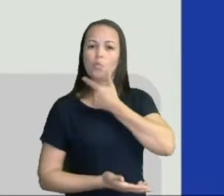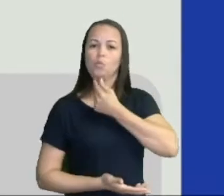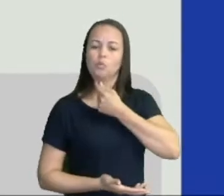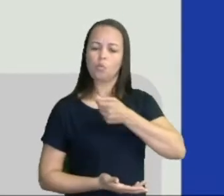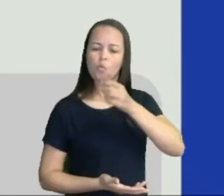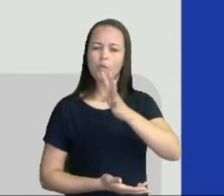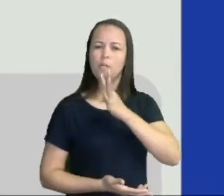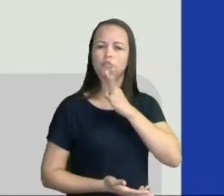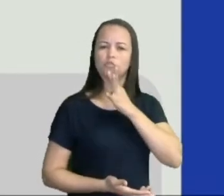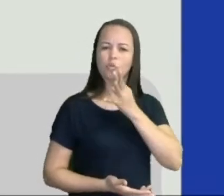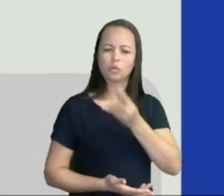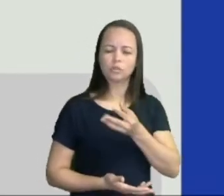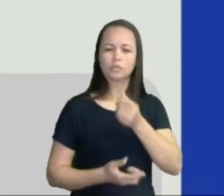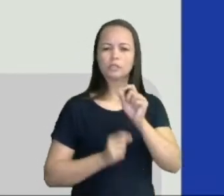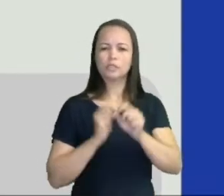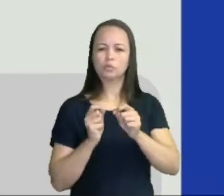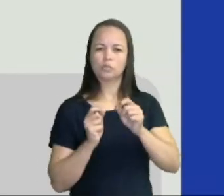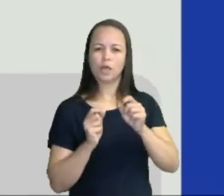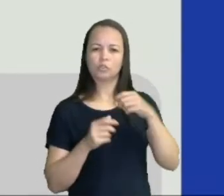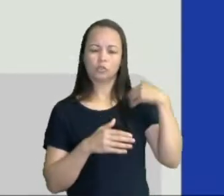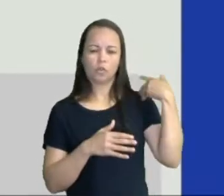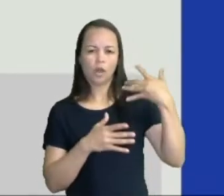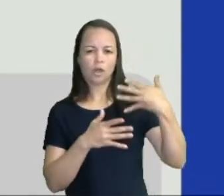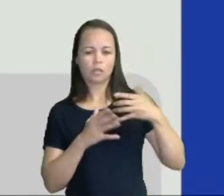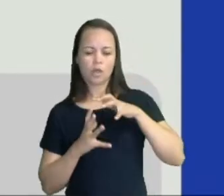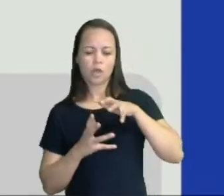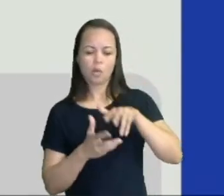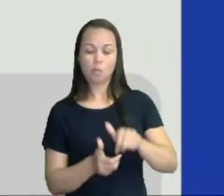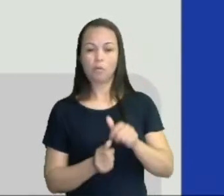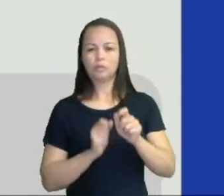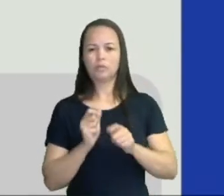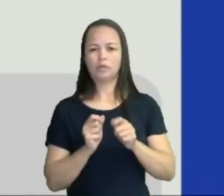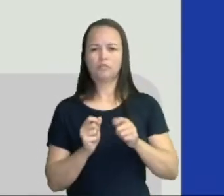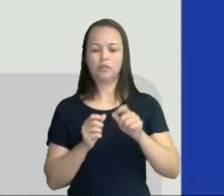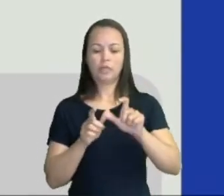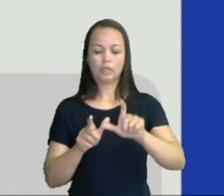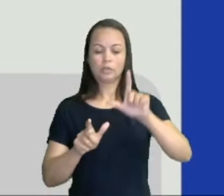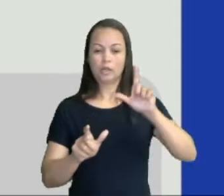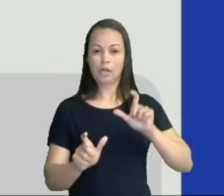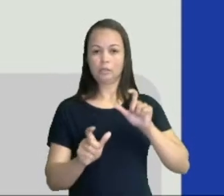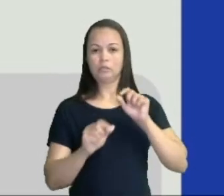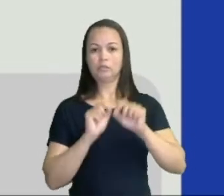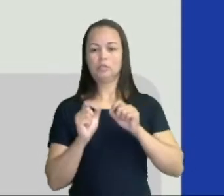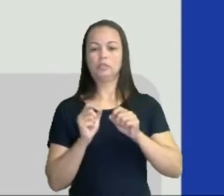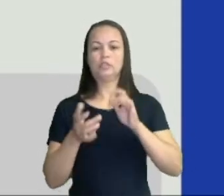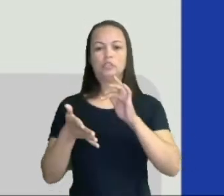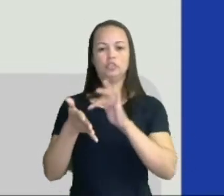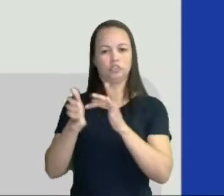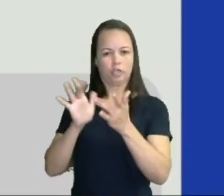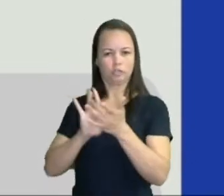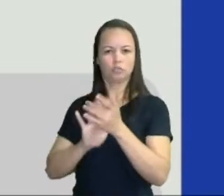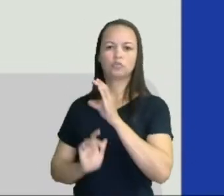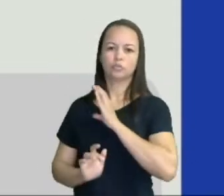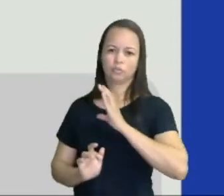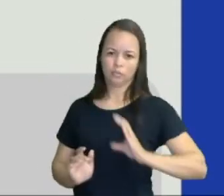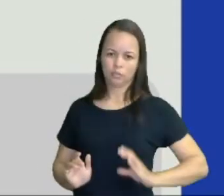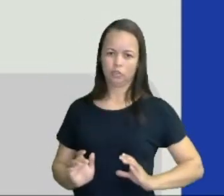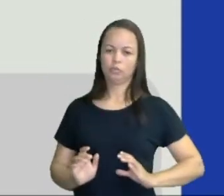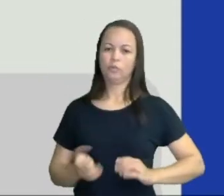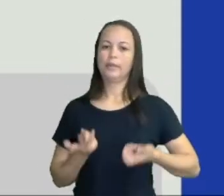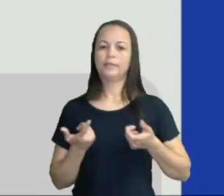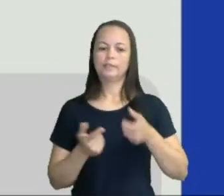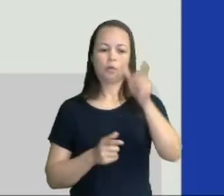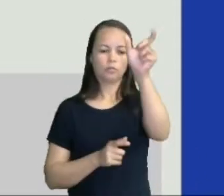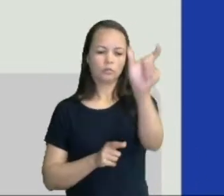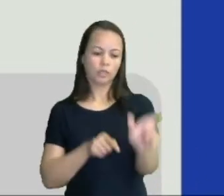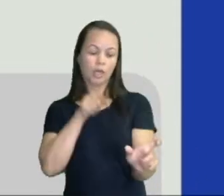mais conhecido da história da humanidade, ficando apenas atrás da figura de Jesus Cristo. Então, para você